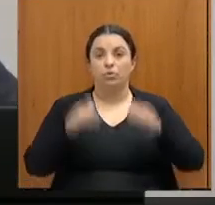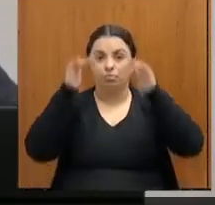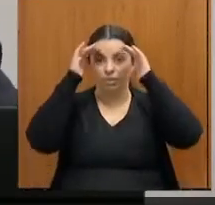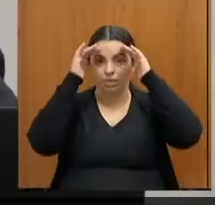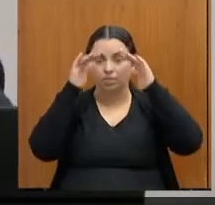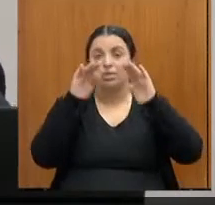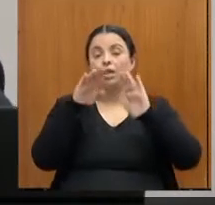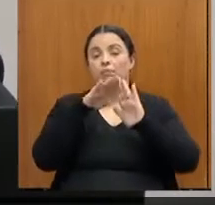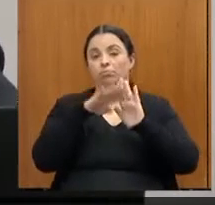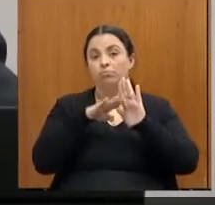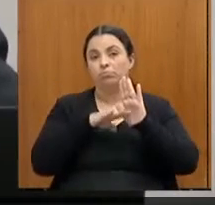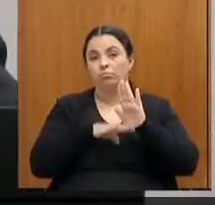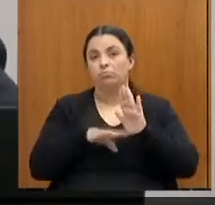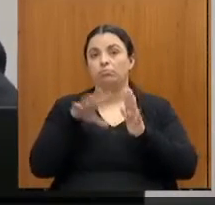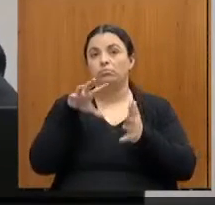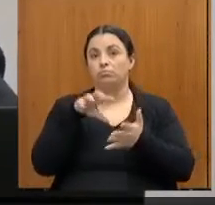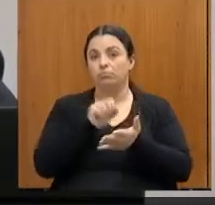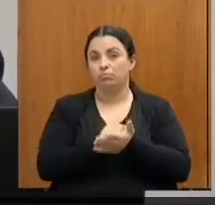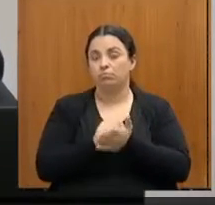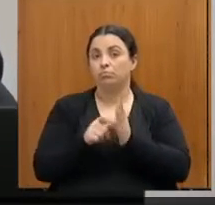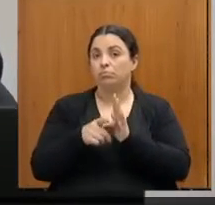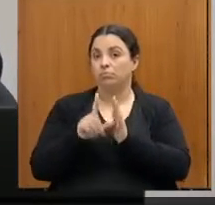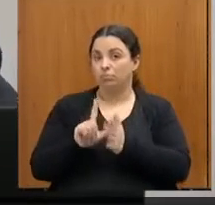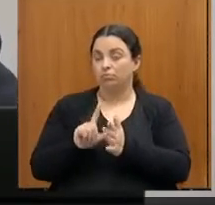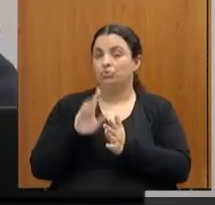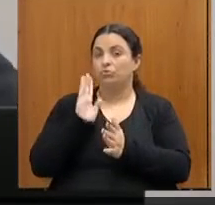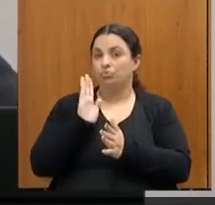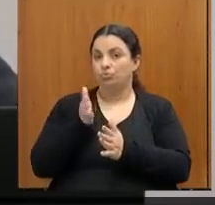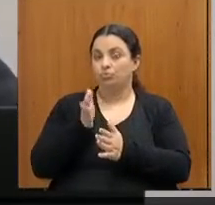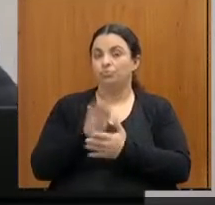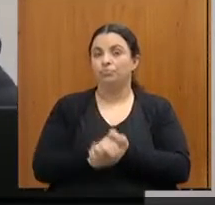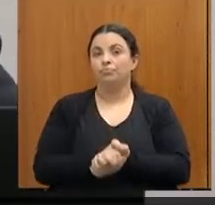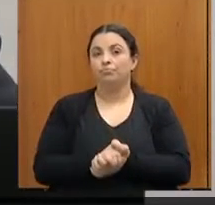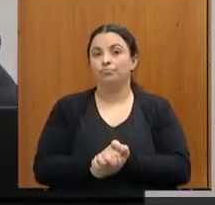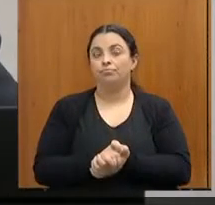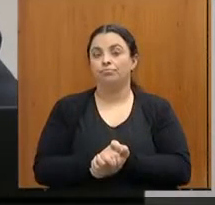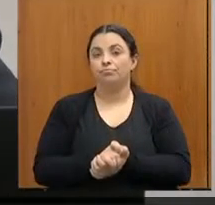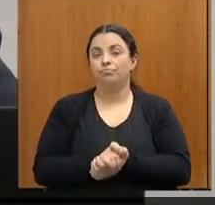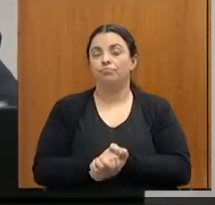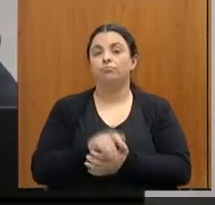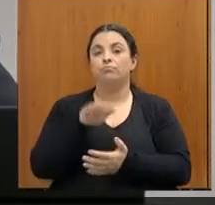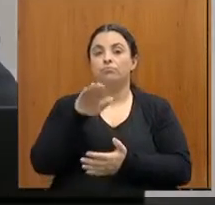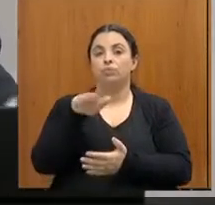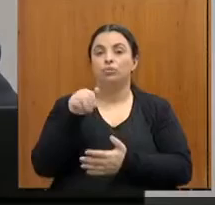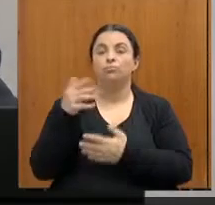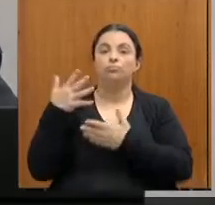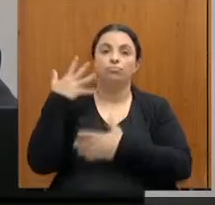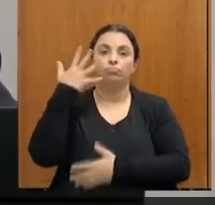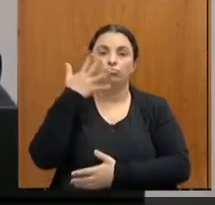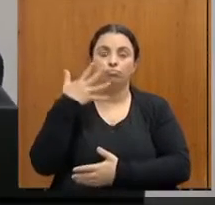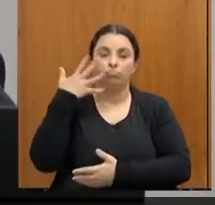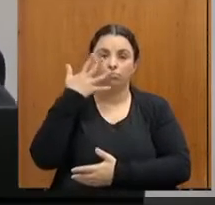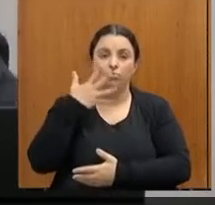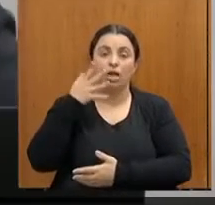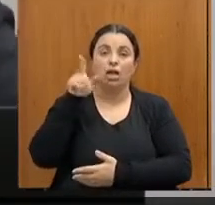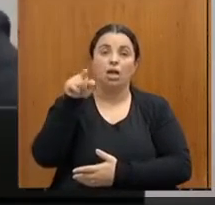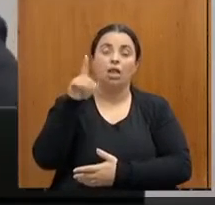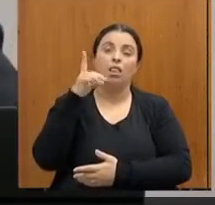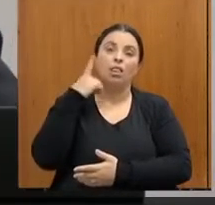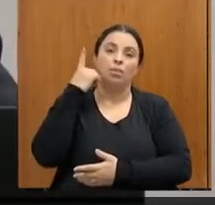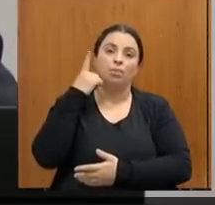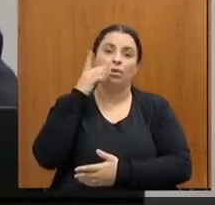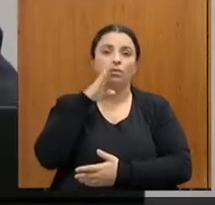de inscrição o passo a palavra o passo a palavra a deputada